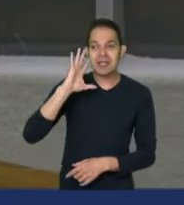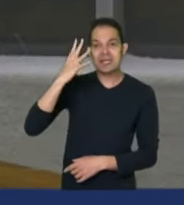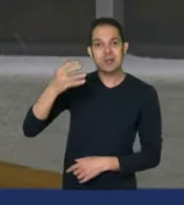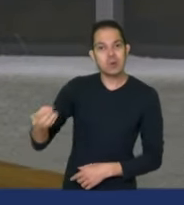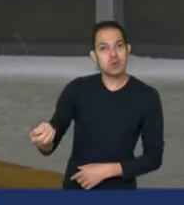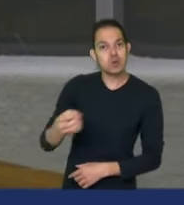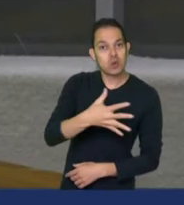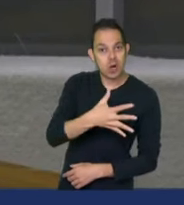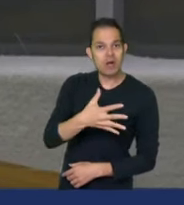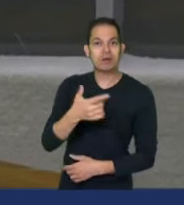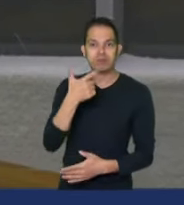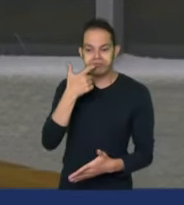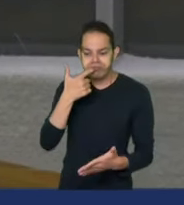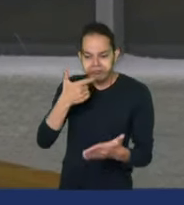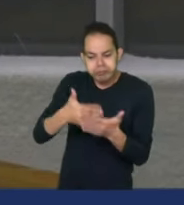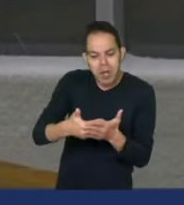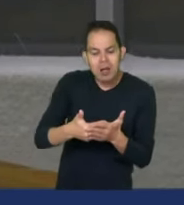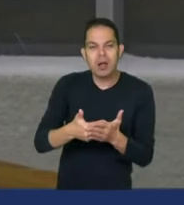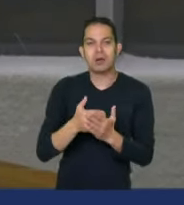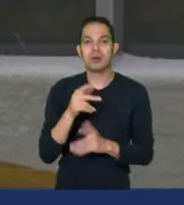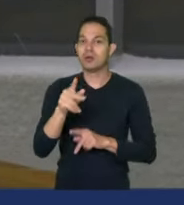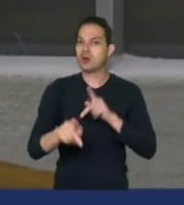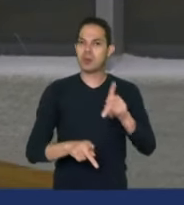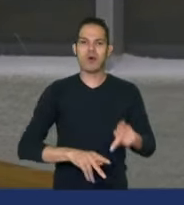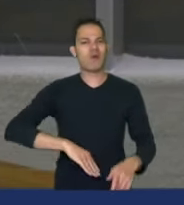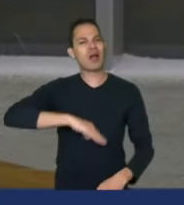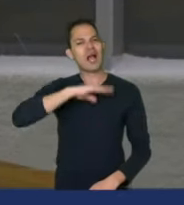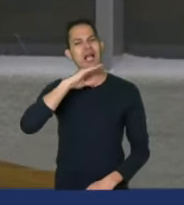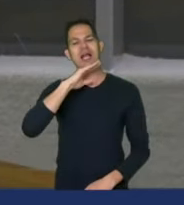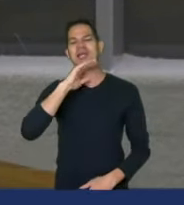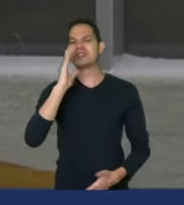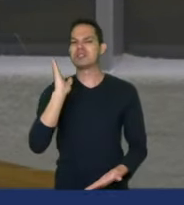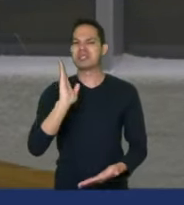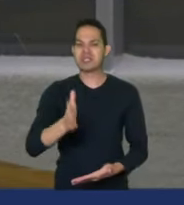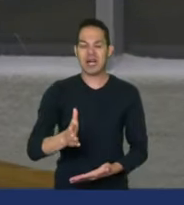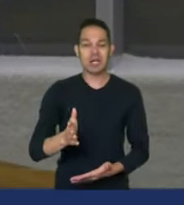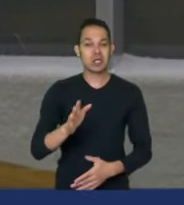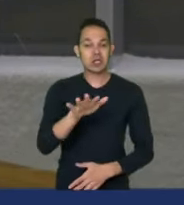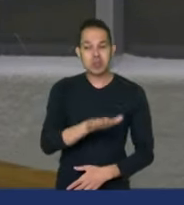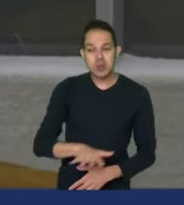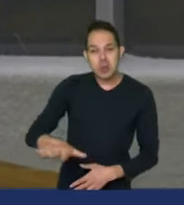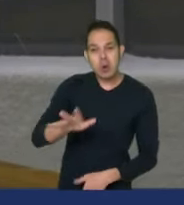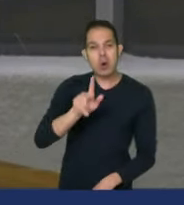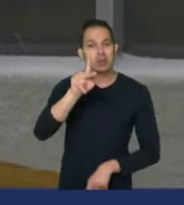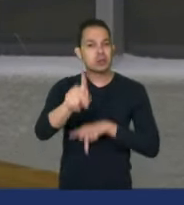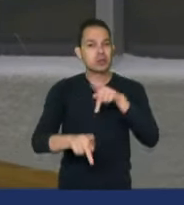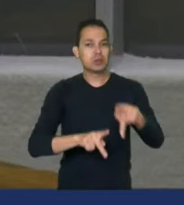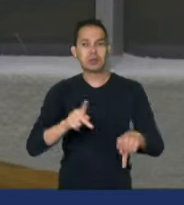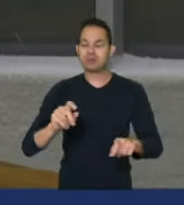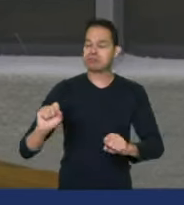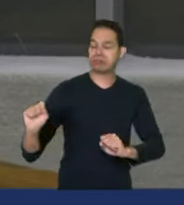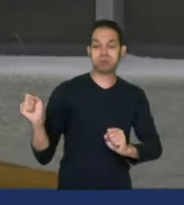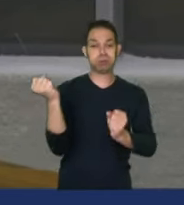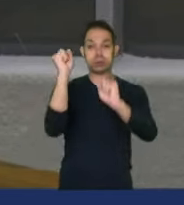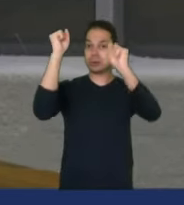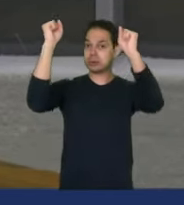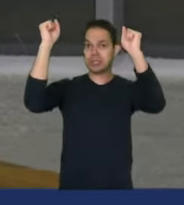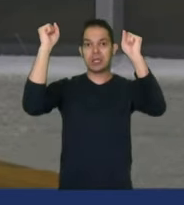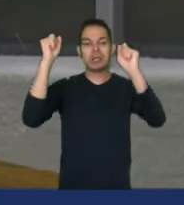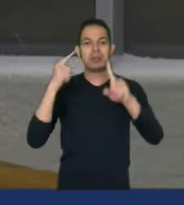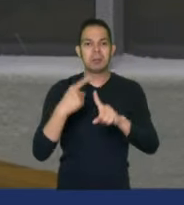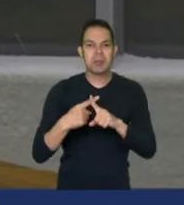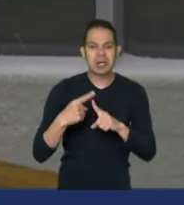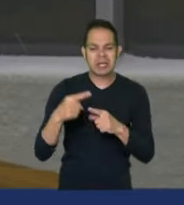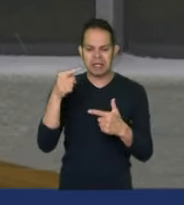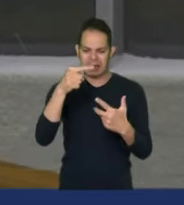brasileiro, e o povo cansou, e mais do que isso, está indignado diante de tantas